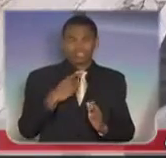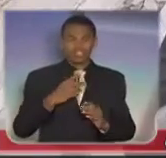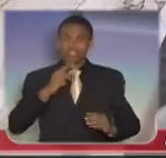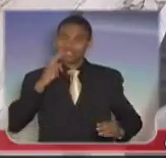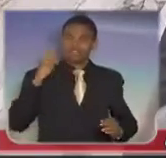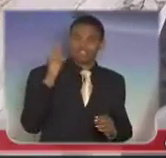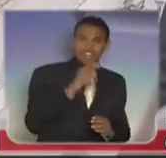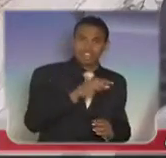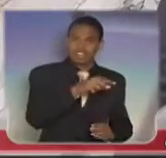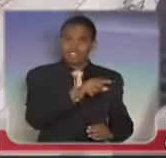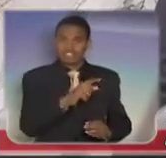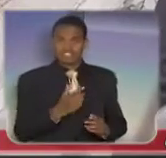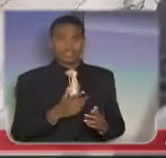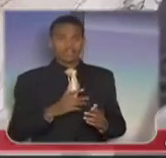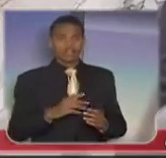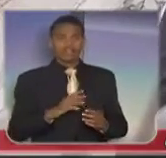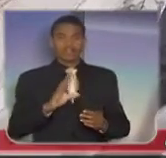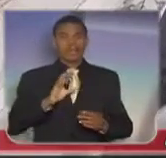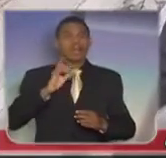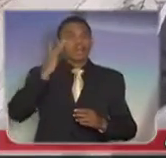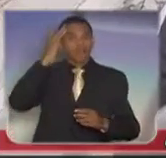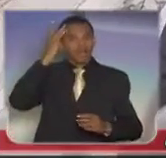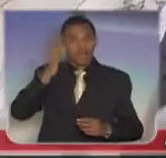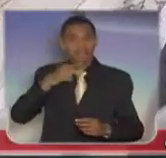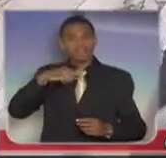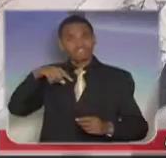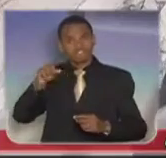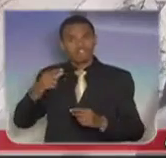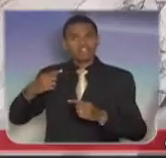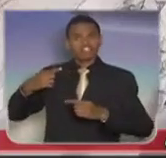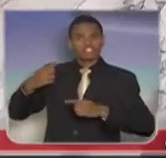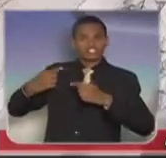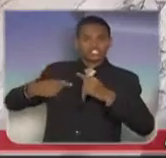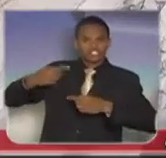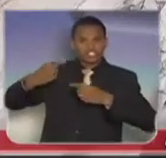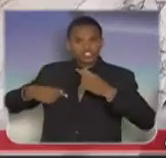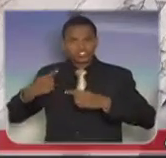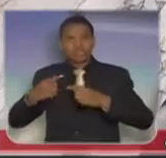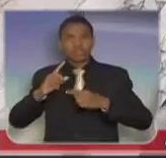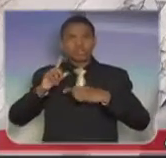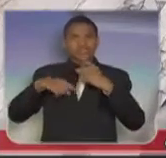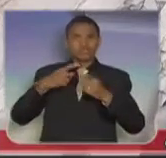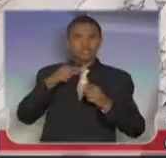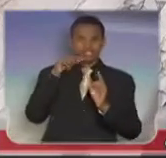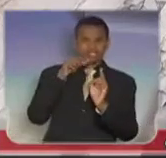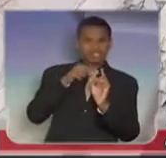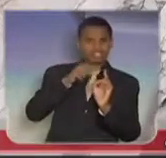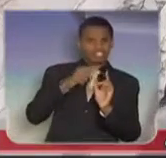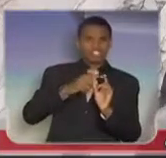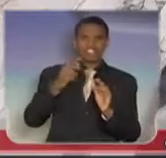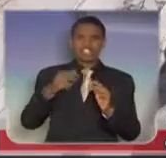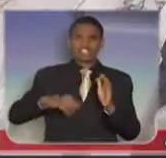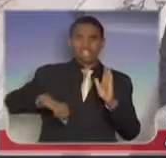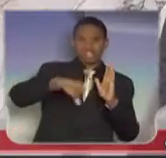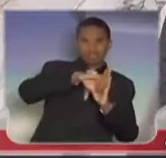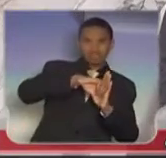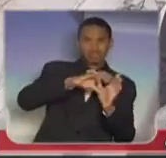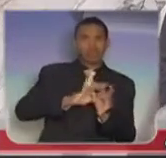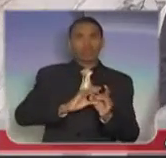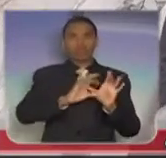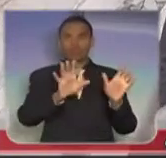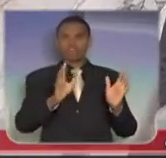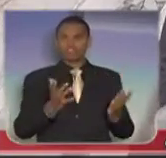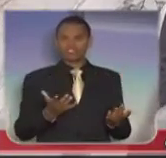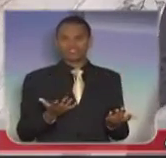flagrante chega no dia seguinte vai para audiência de custódia e acabou preso sendo liberado nessa política do